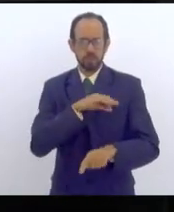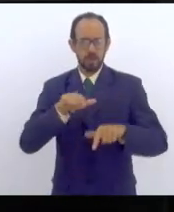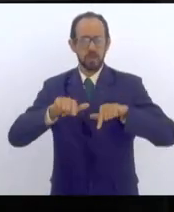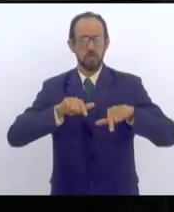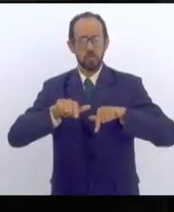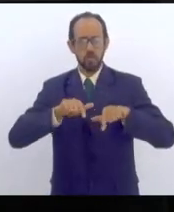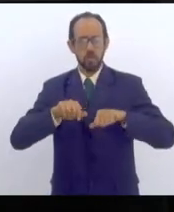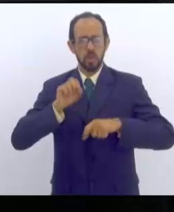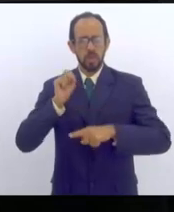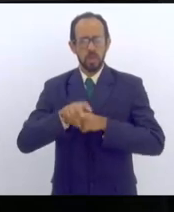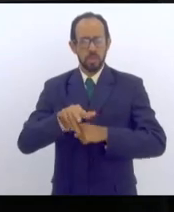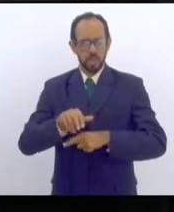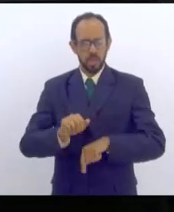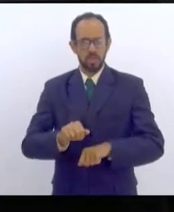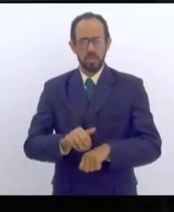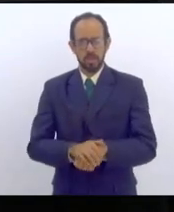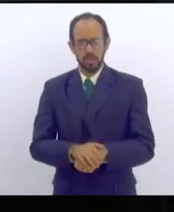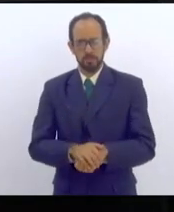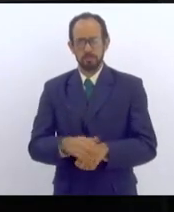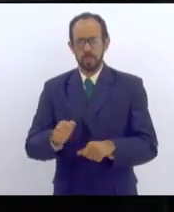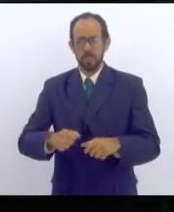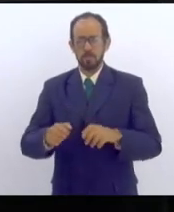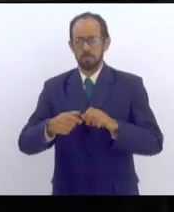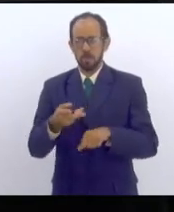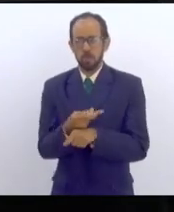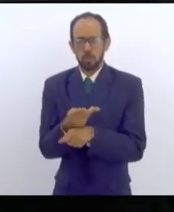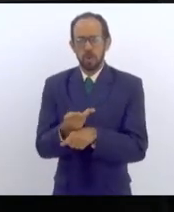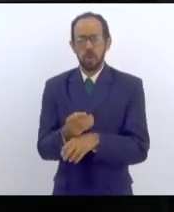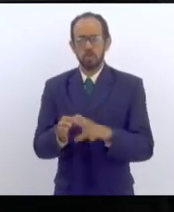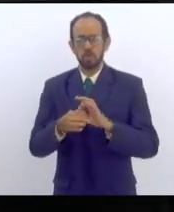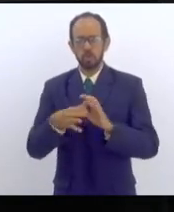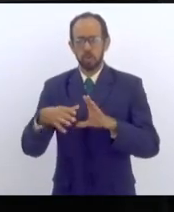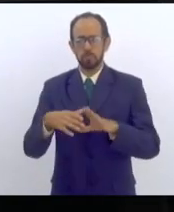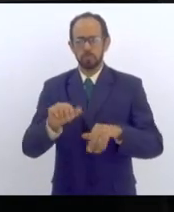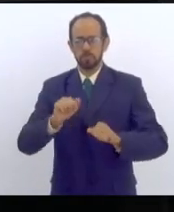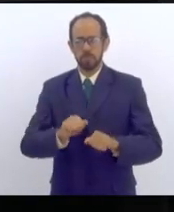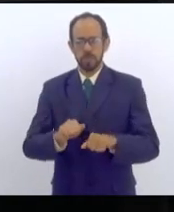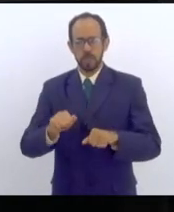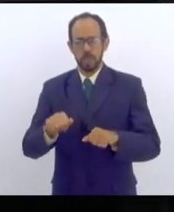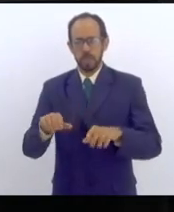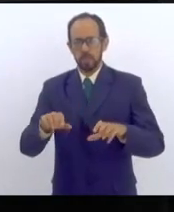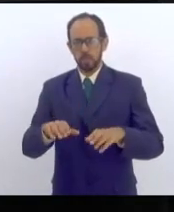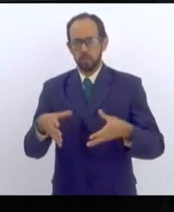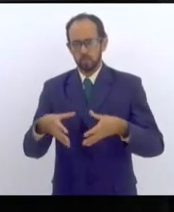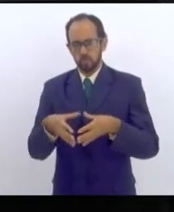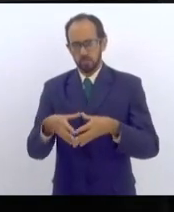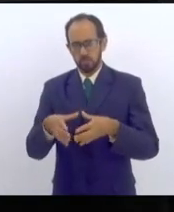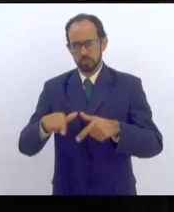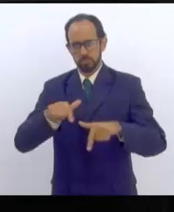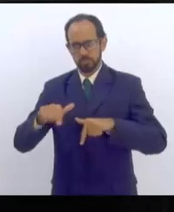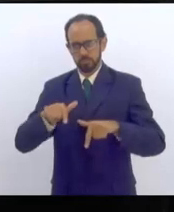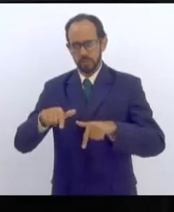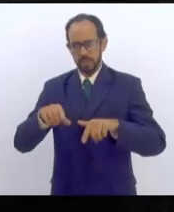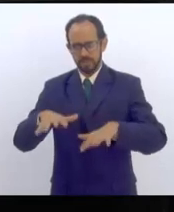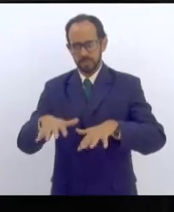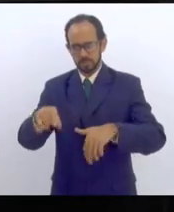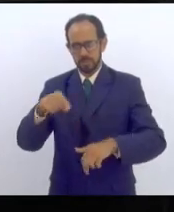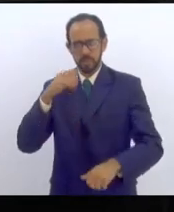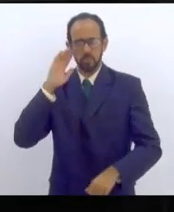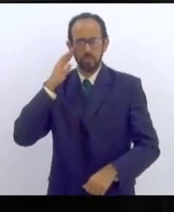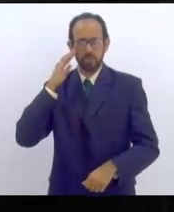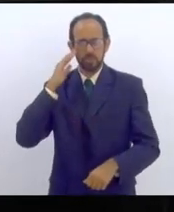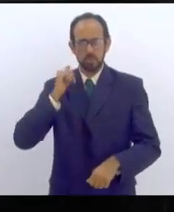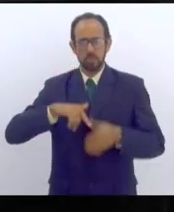portanto, autonomia, não só da classe trabalhadora, mas também soberania popular. Esse deve ser, no nosso entendimento, o papel de